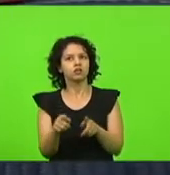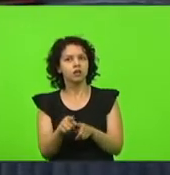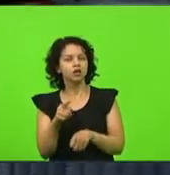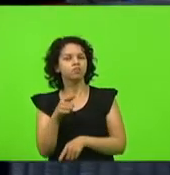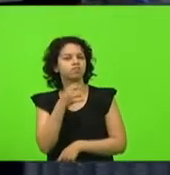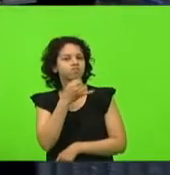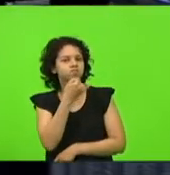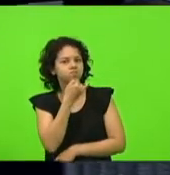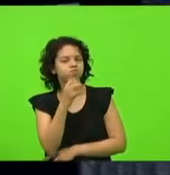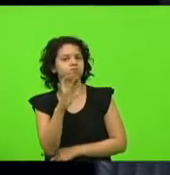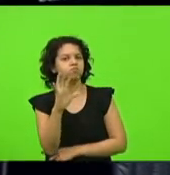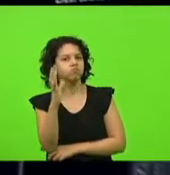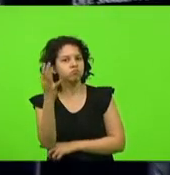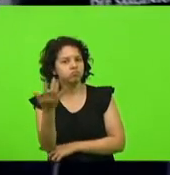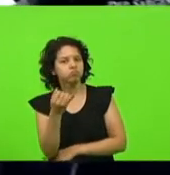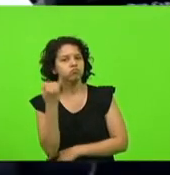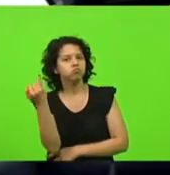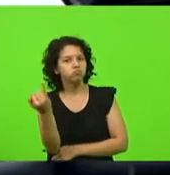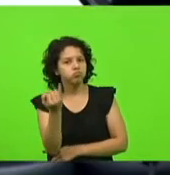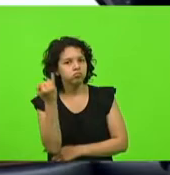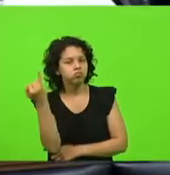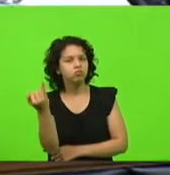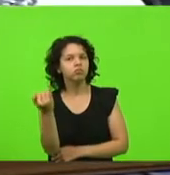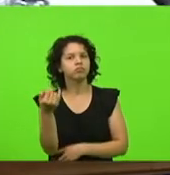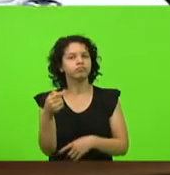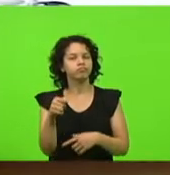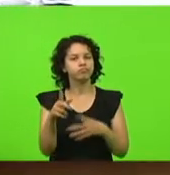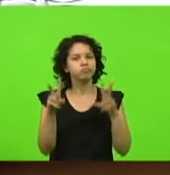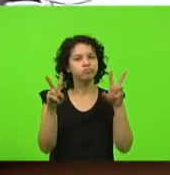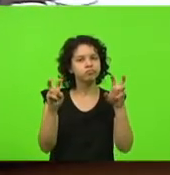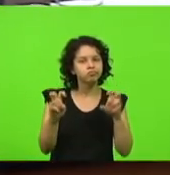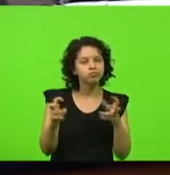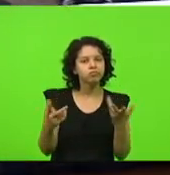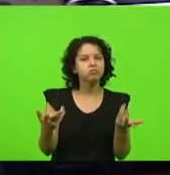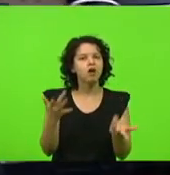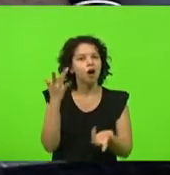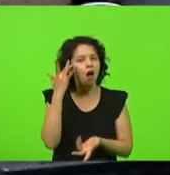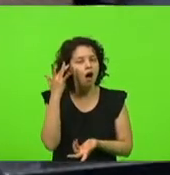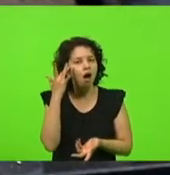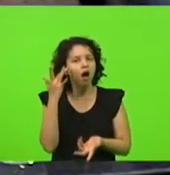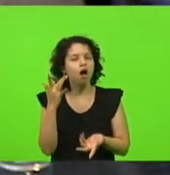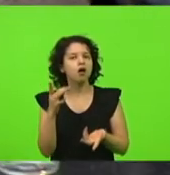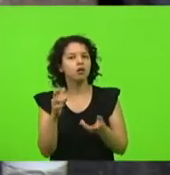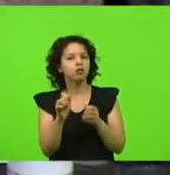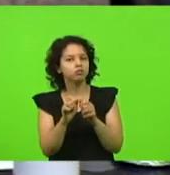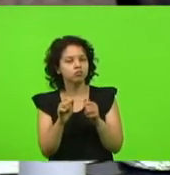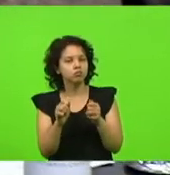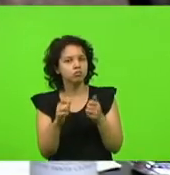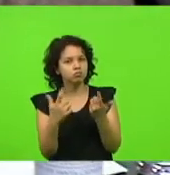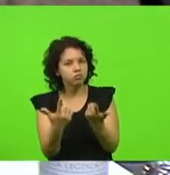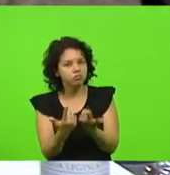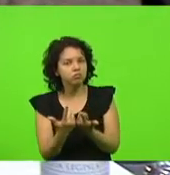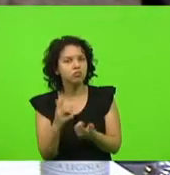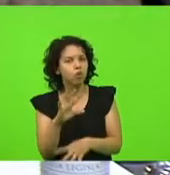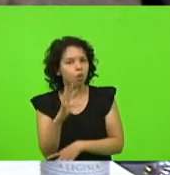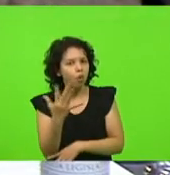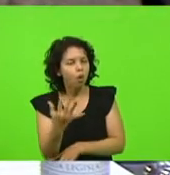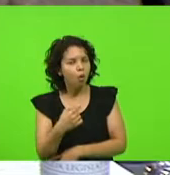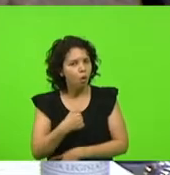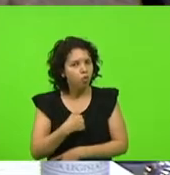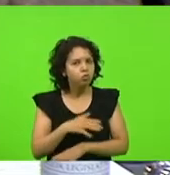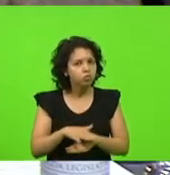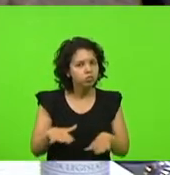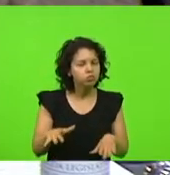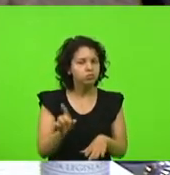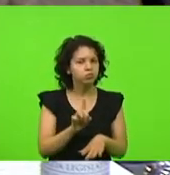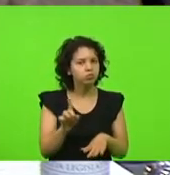até comentar sobre esse assunto. Eu acho que a Assembleia Legislativa, quando acontecer, não só comigo, com qualquer um, com qualquer